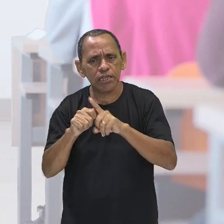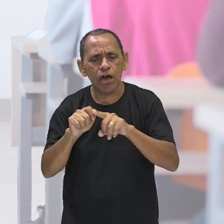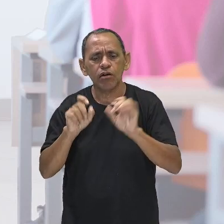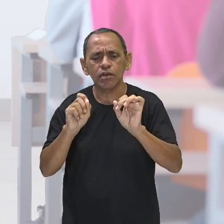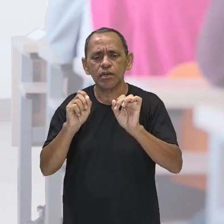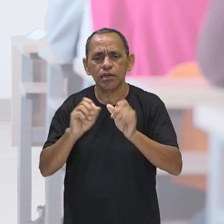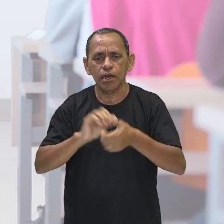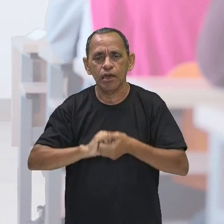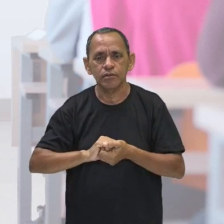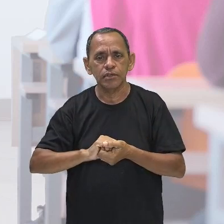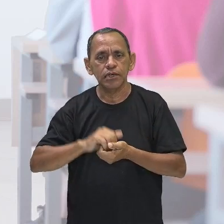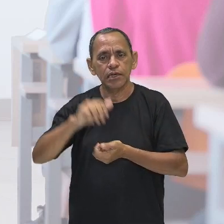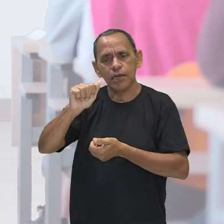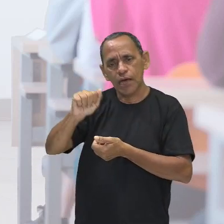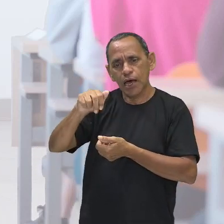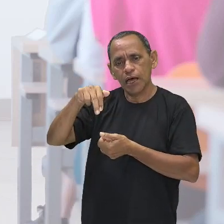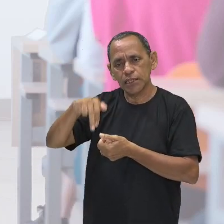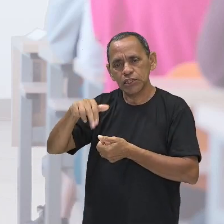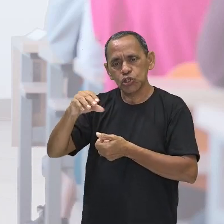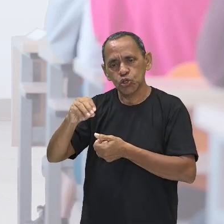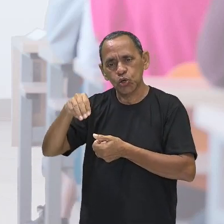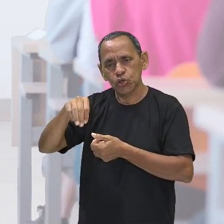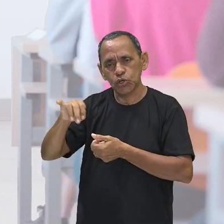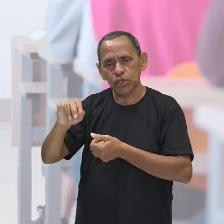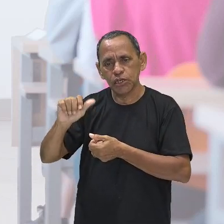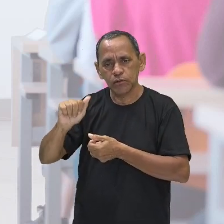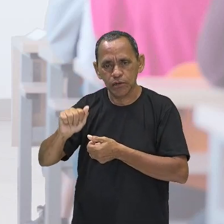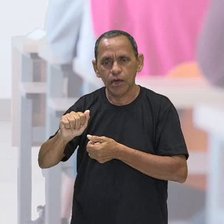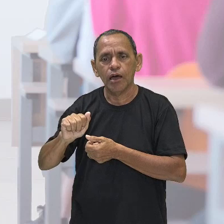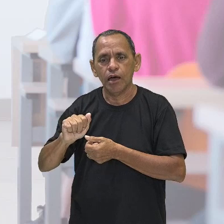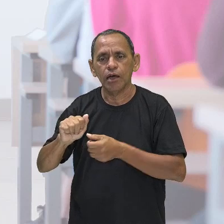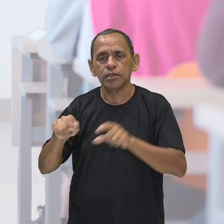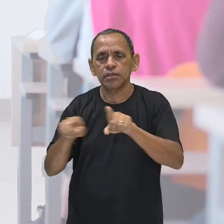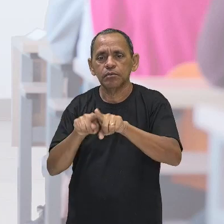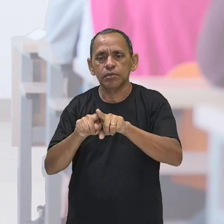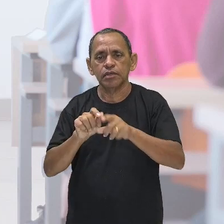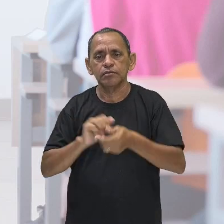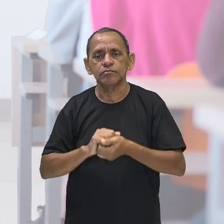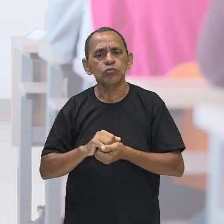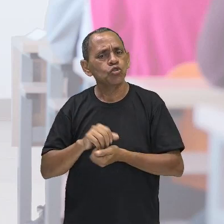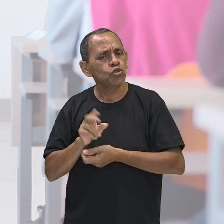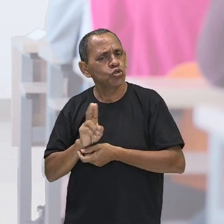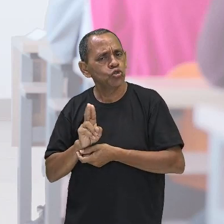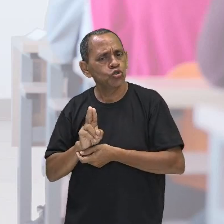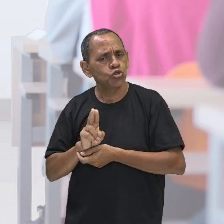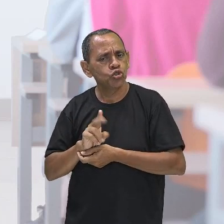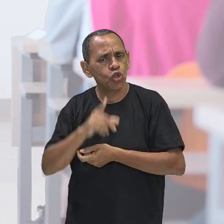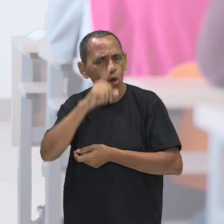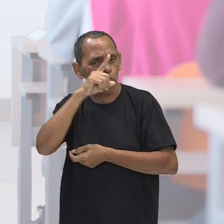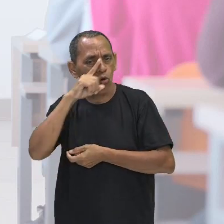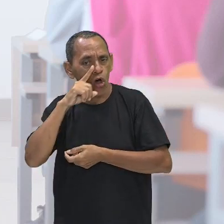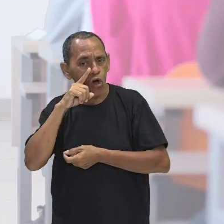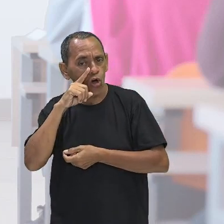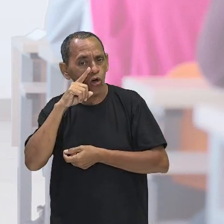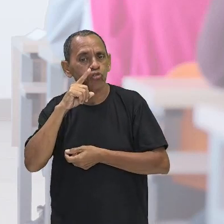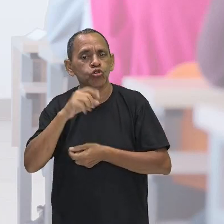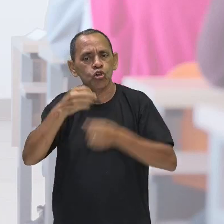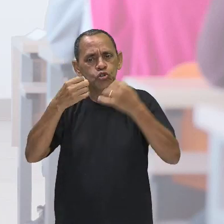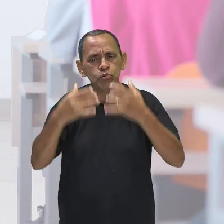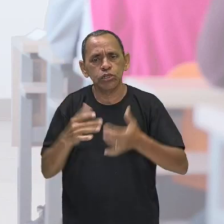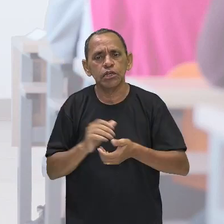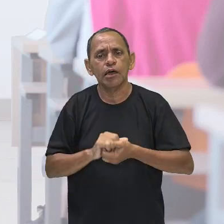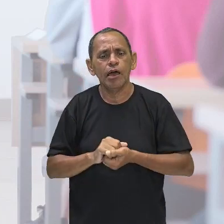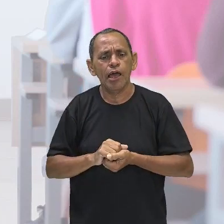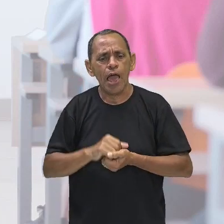De anomia. É assim que Durkheim chama aquele que não se comporta de